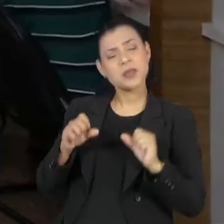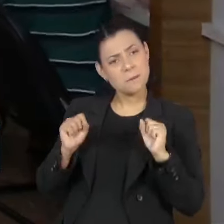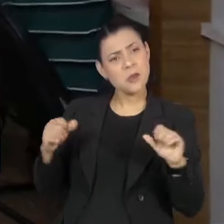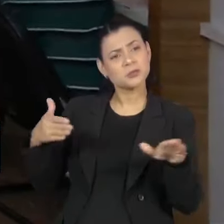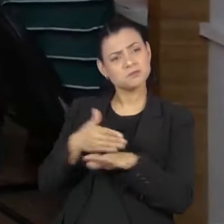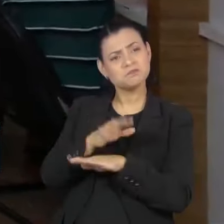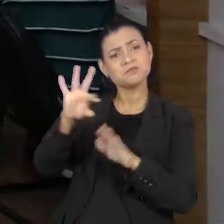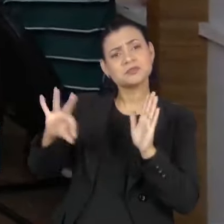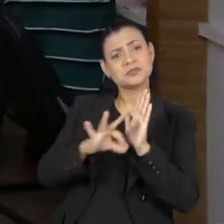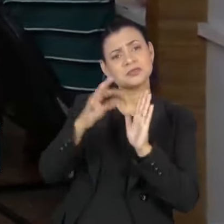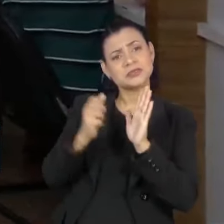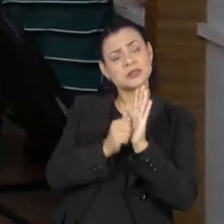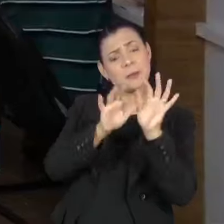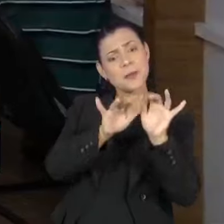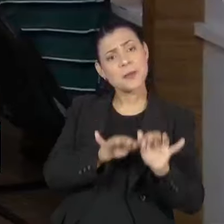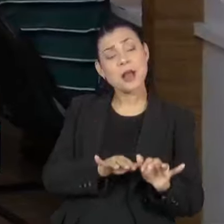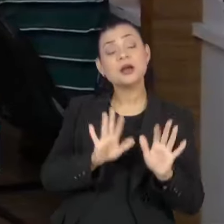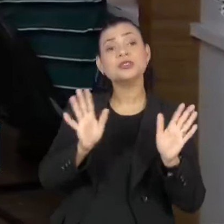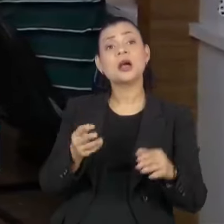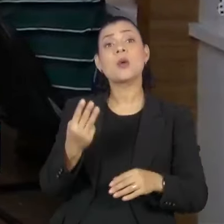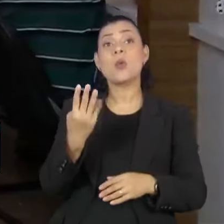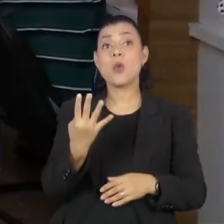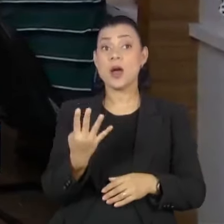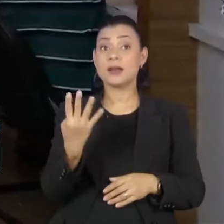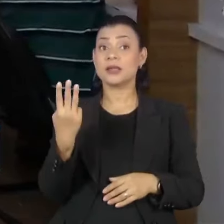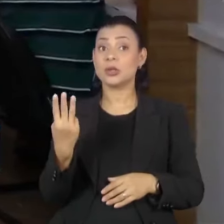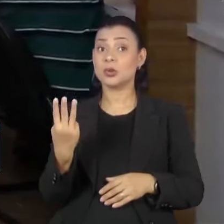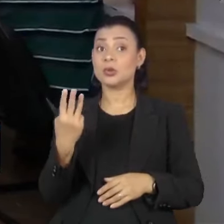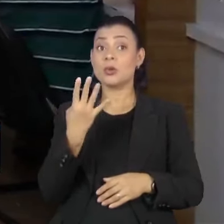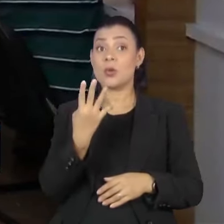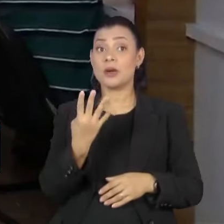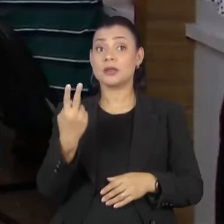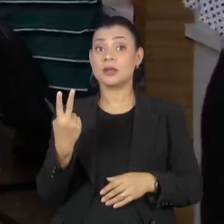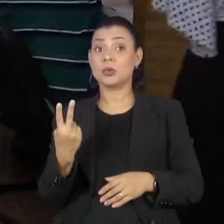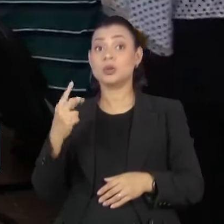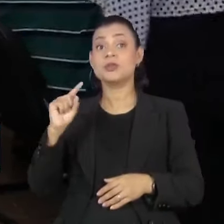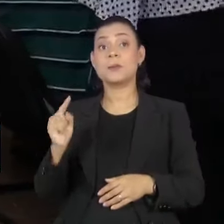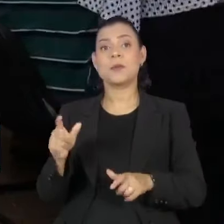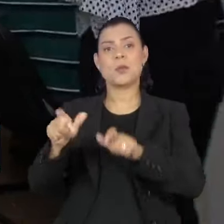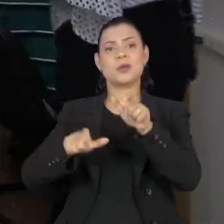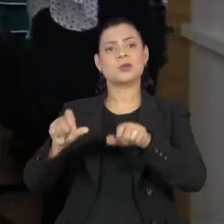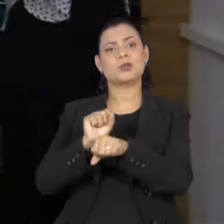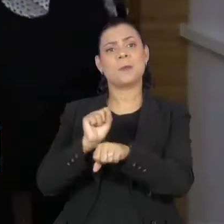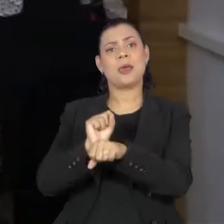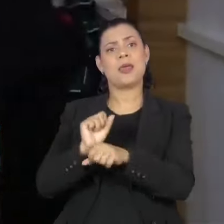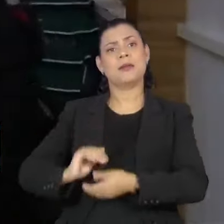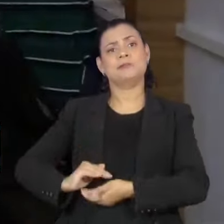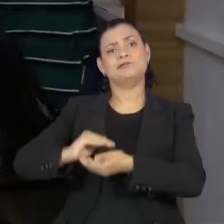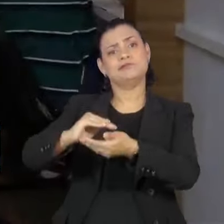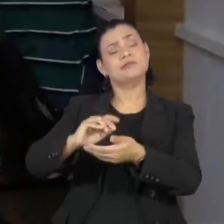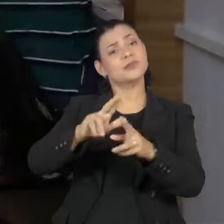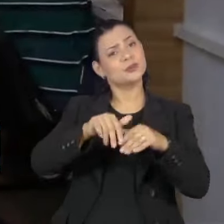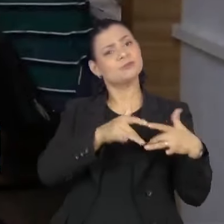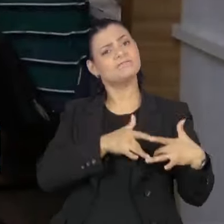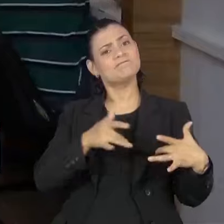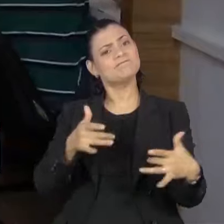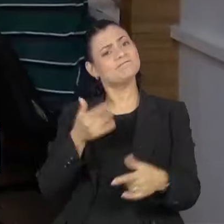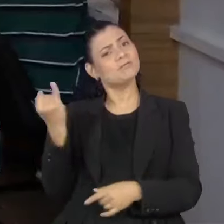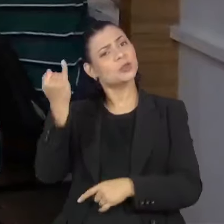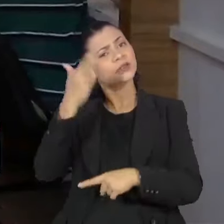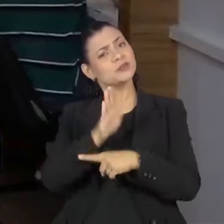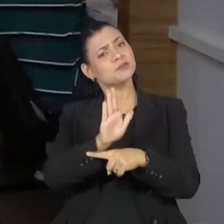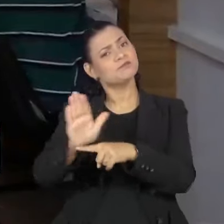aedo.org.br. Atualmente, há 42 mil pessoas no aguardo na fila de transplantes. Então, fica esse serviço importantíssimo